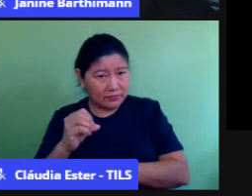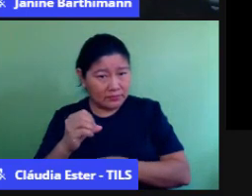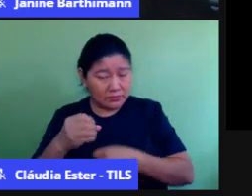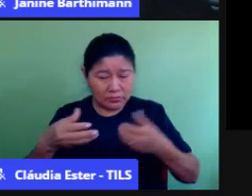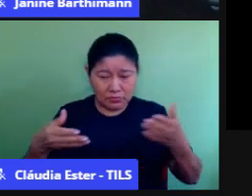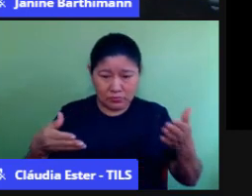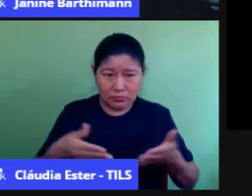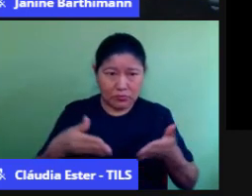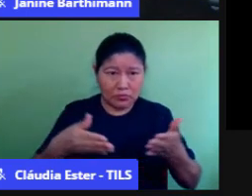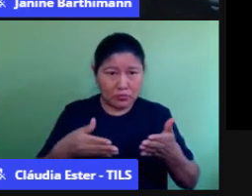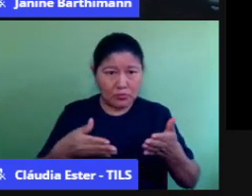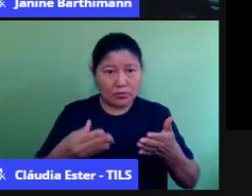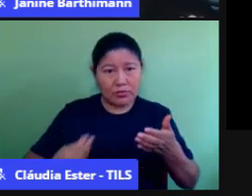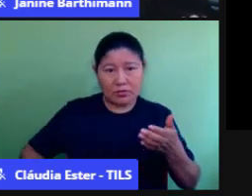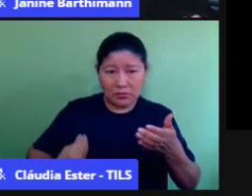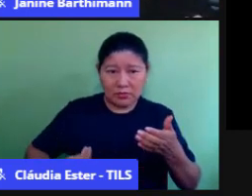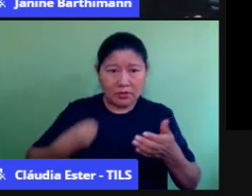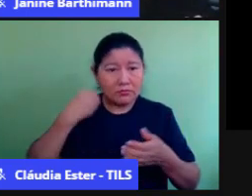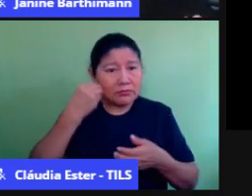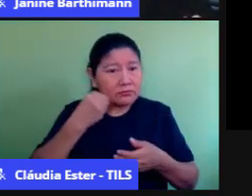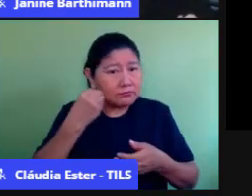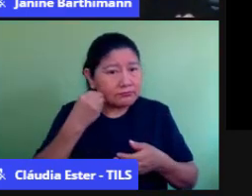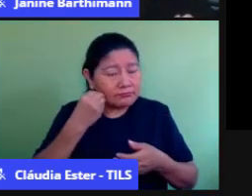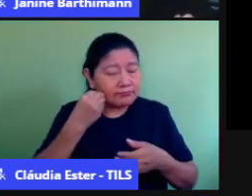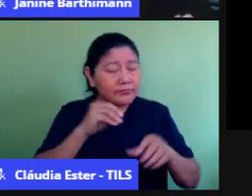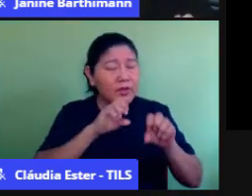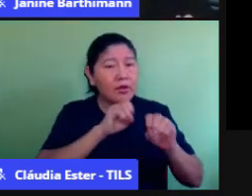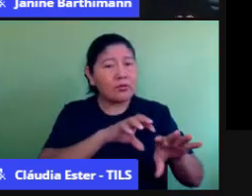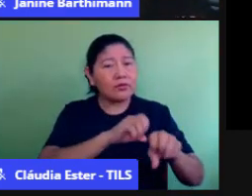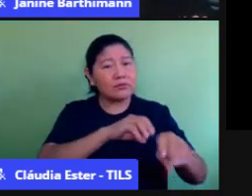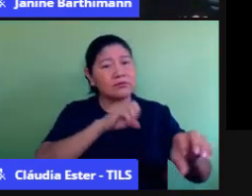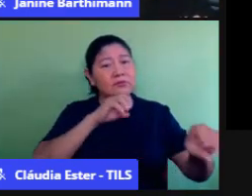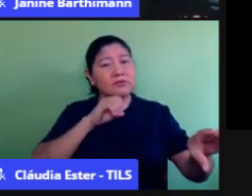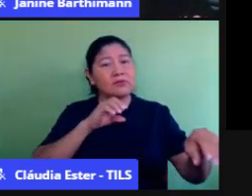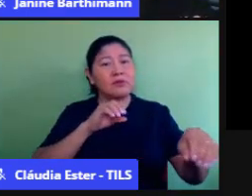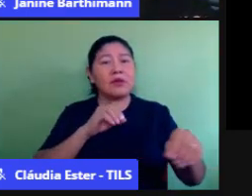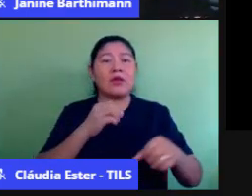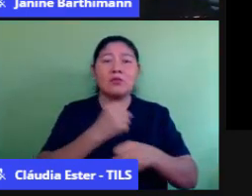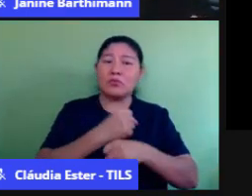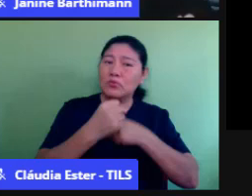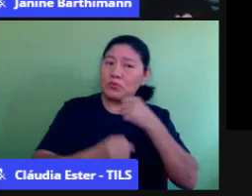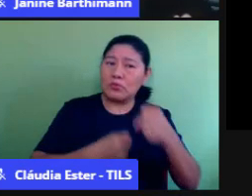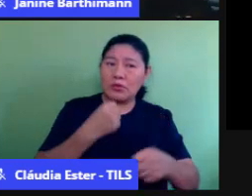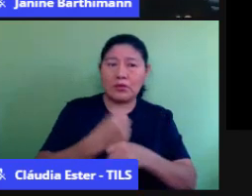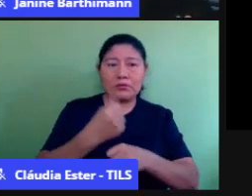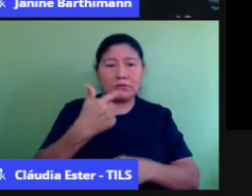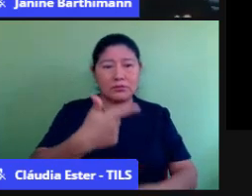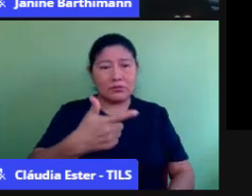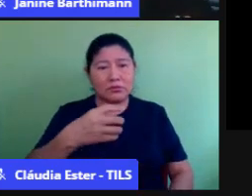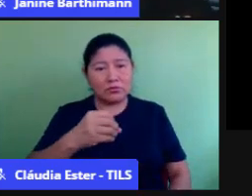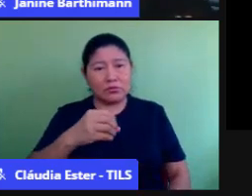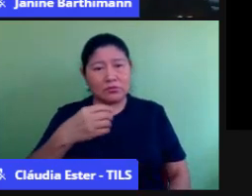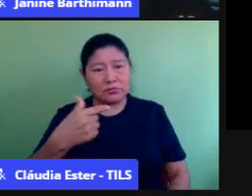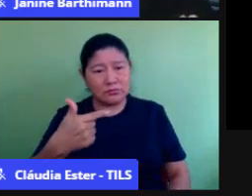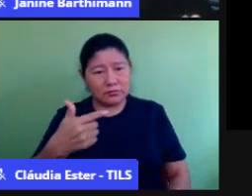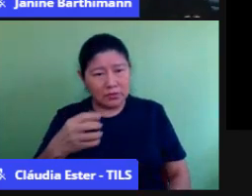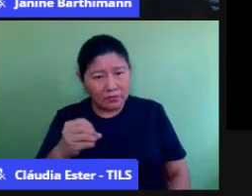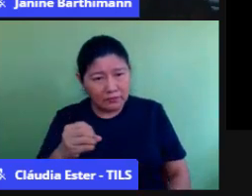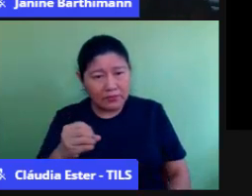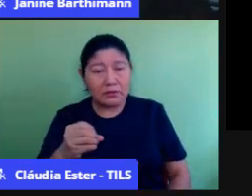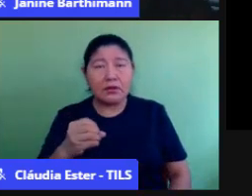remoto circunstancial. Num primeiro momento, em 2020, tratamos na REME de um ensino